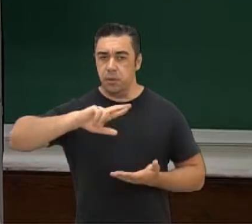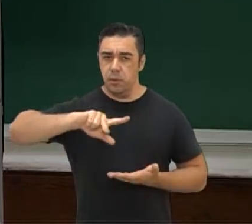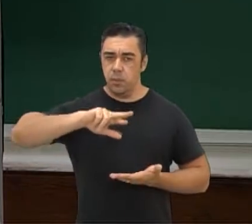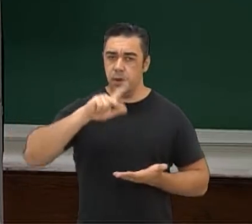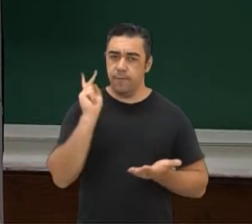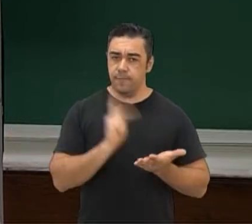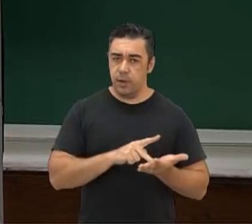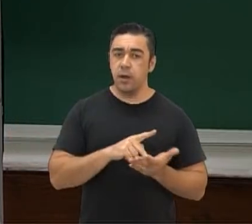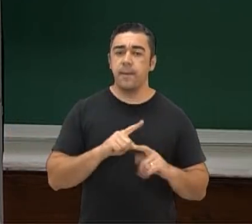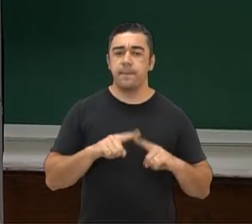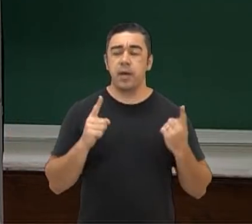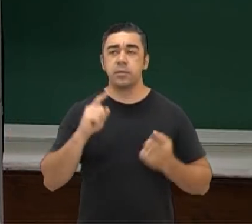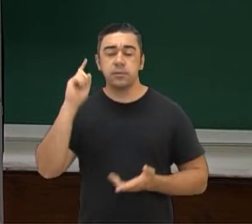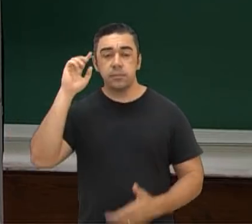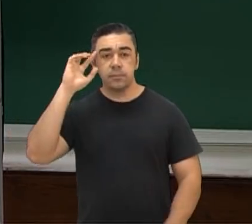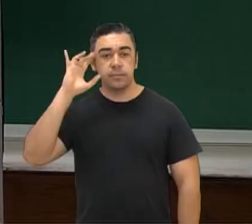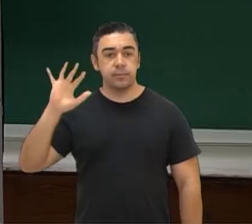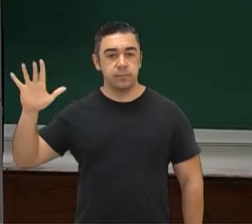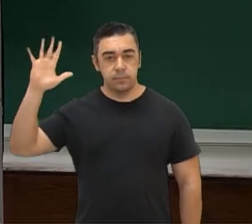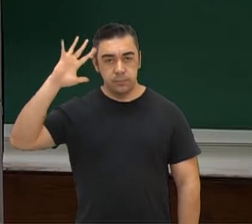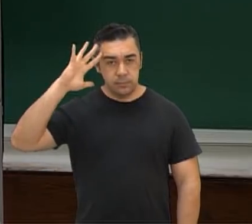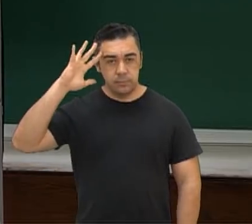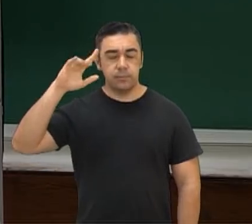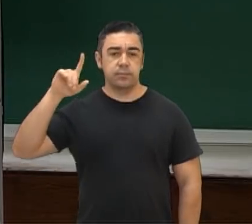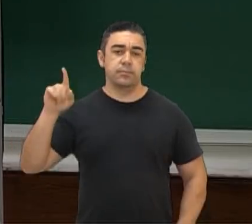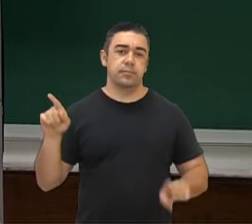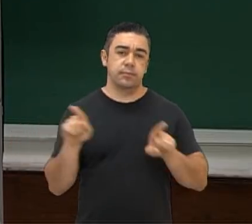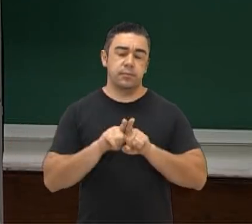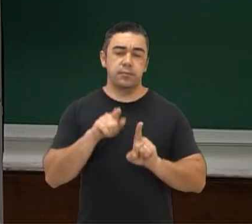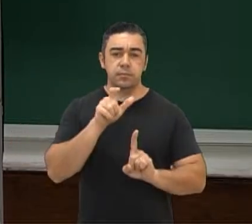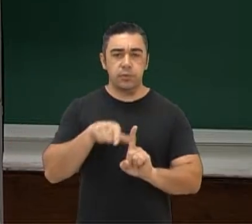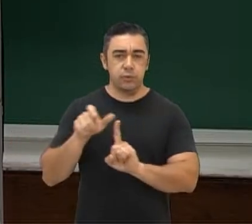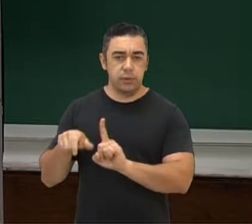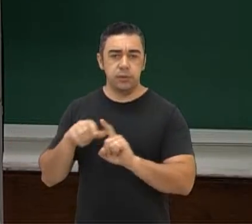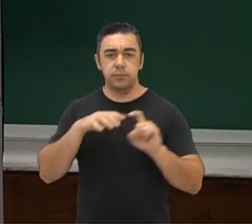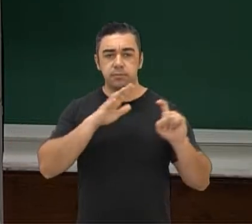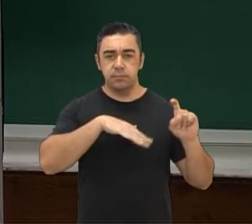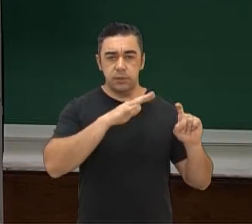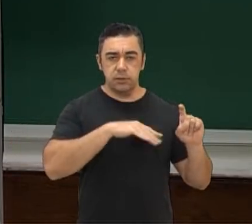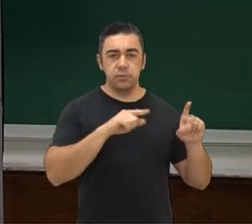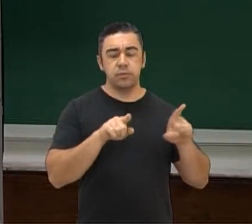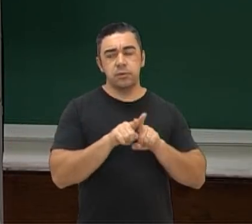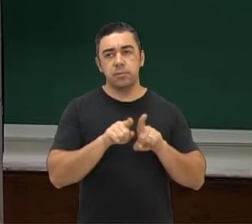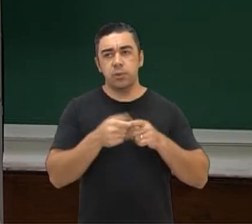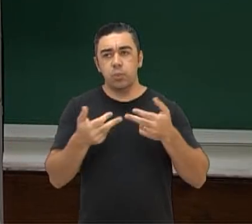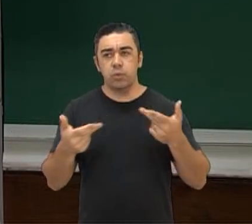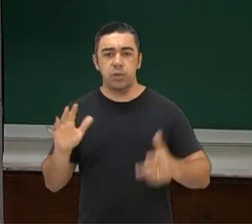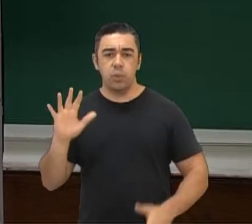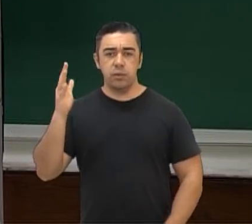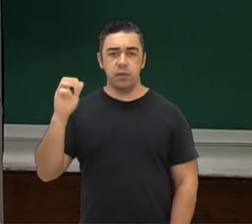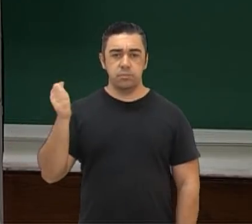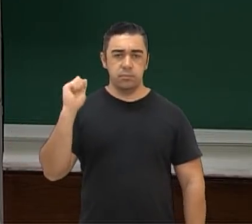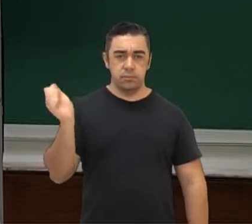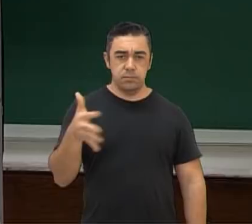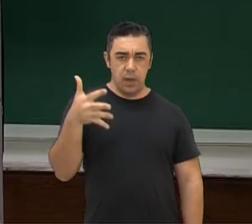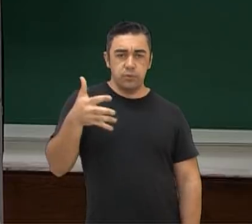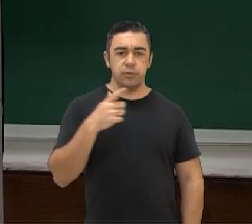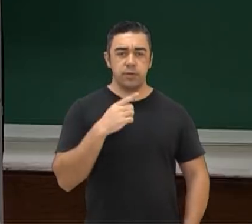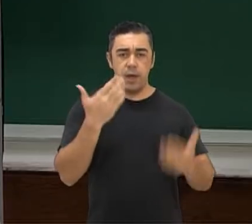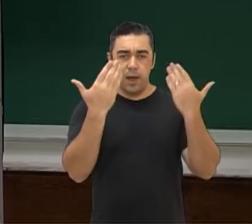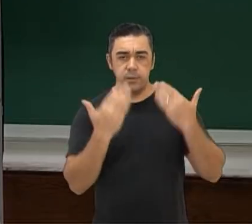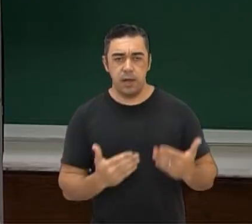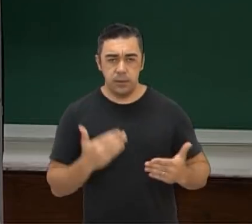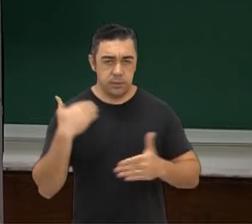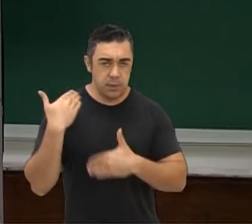irreais, situações imaginárias, míticas, muitas vezes até sobrenaturais, né, como a gente tem analisado aí nos contos